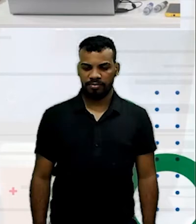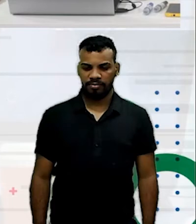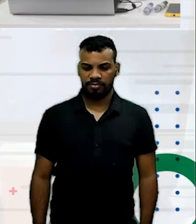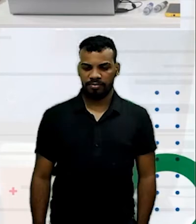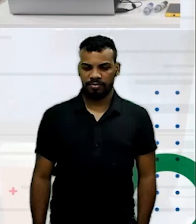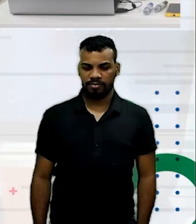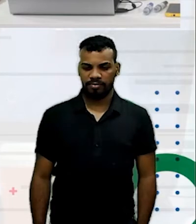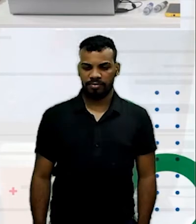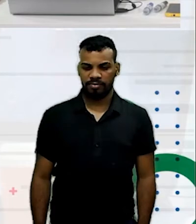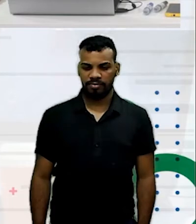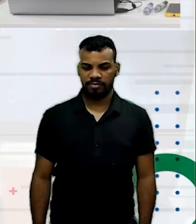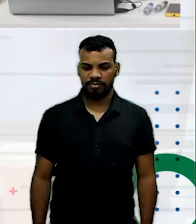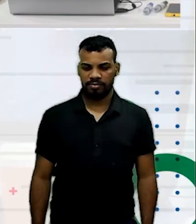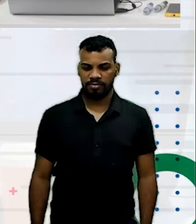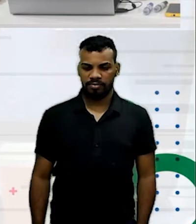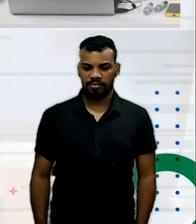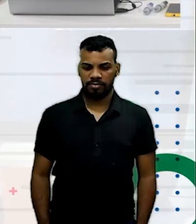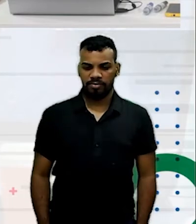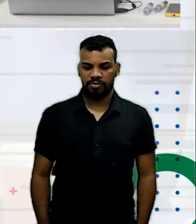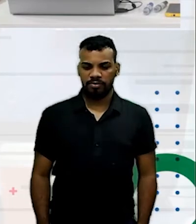Viu? Calculou daqui para cá e daqui para cá.